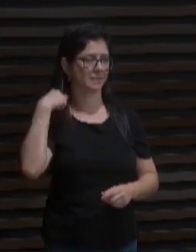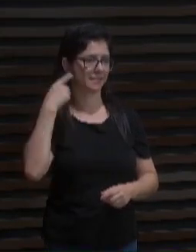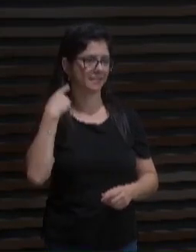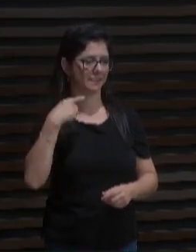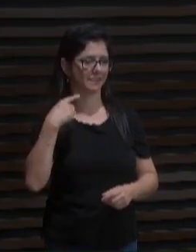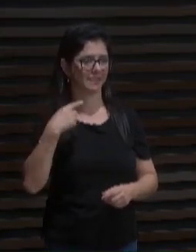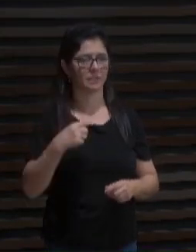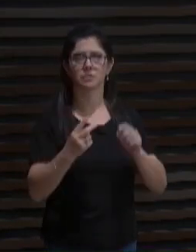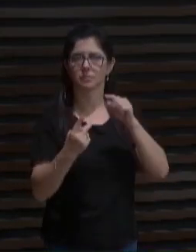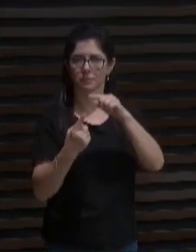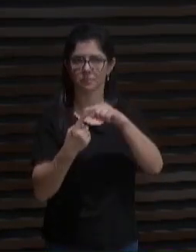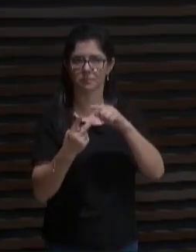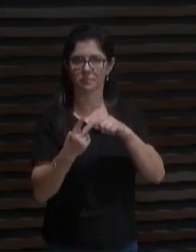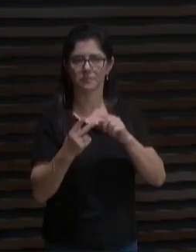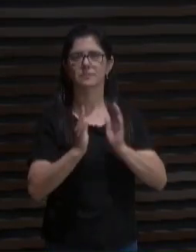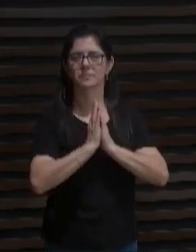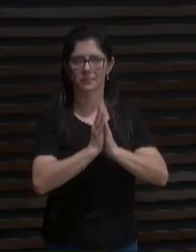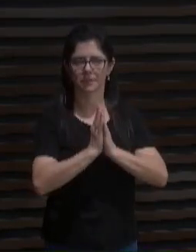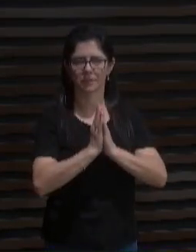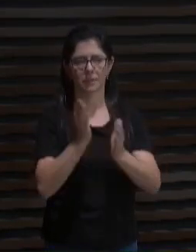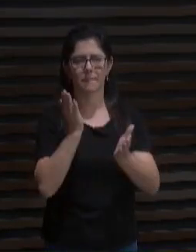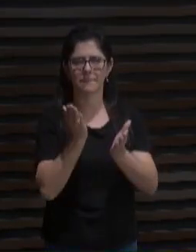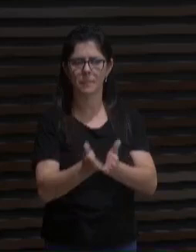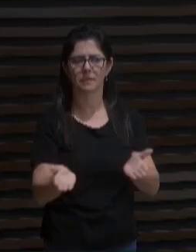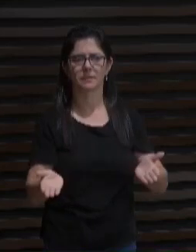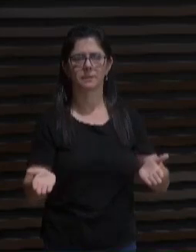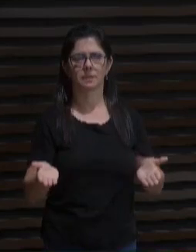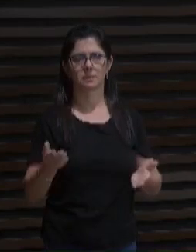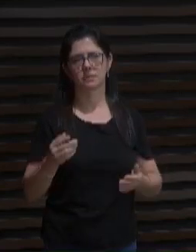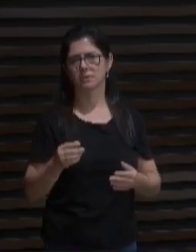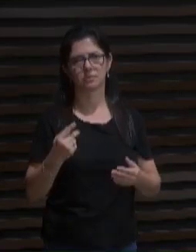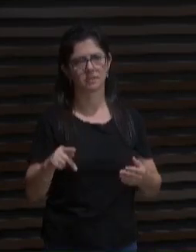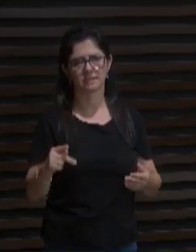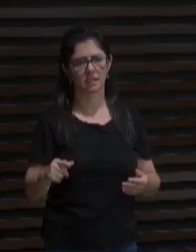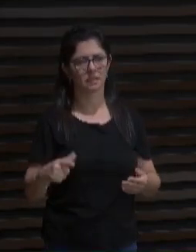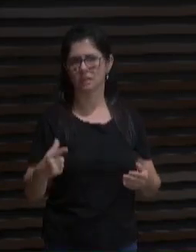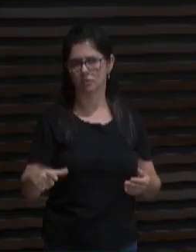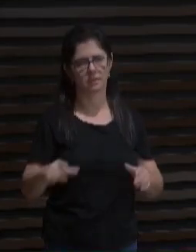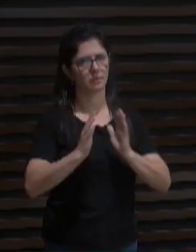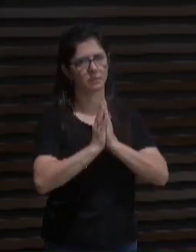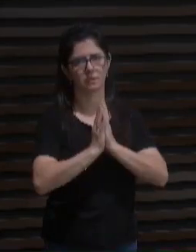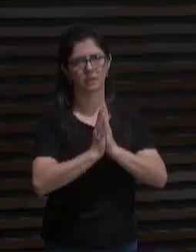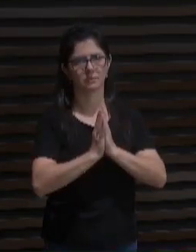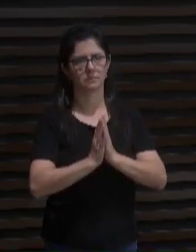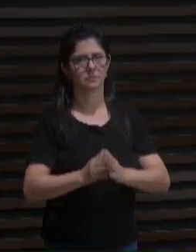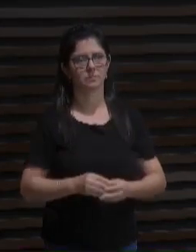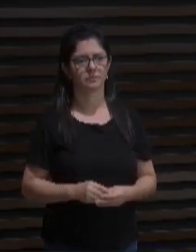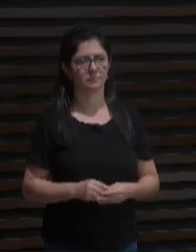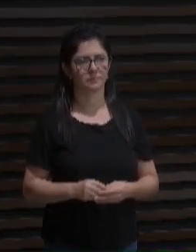maravilhoso, meu irmão. Então para com essa desculpa que não sabe orar. Vamos diante do Senhor, ora a palavra. Nós vamos tratar desse assunto aqui.